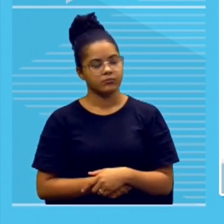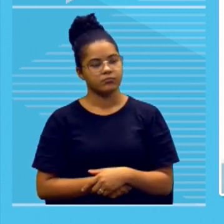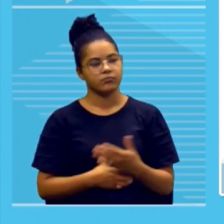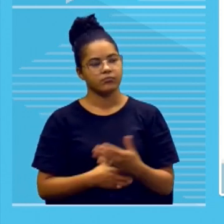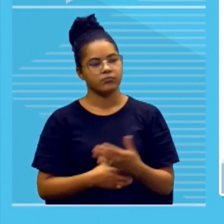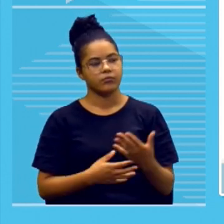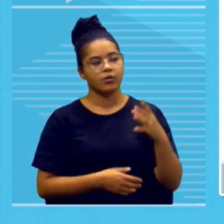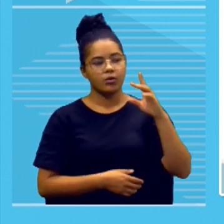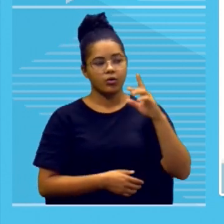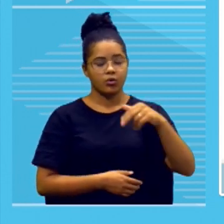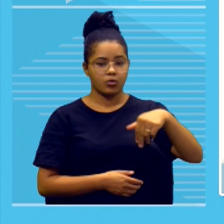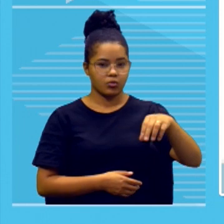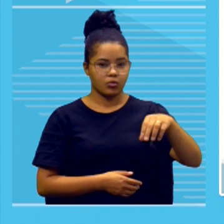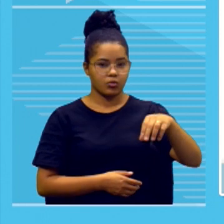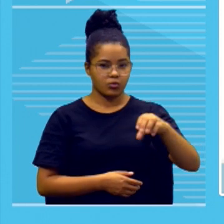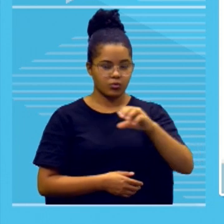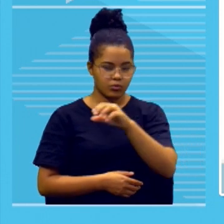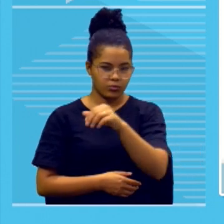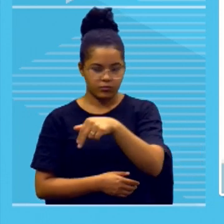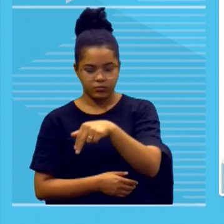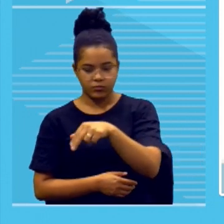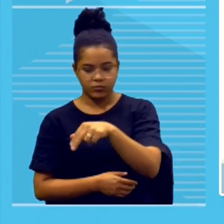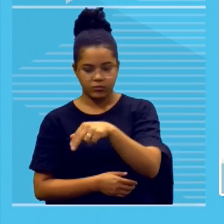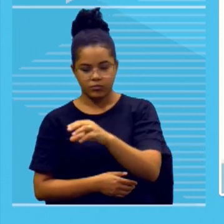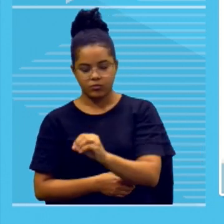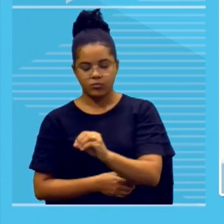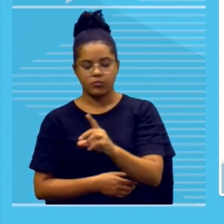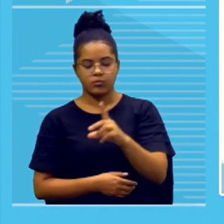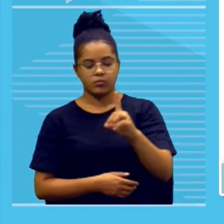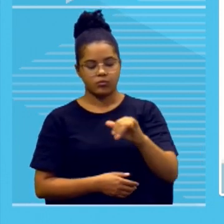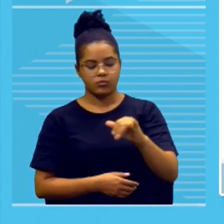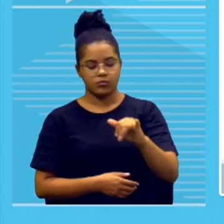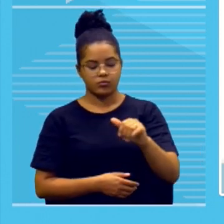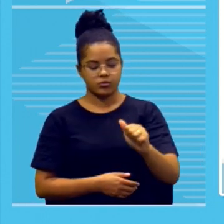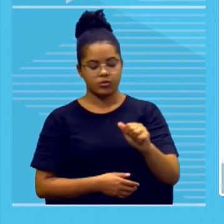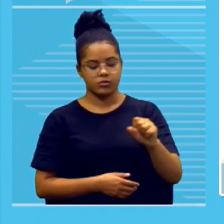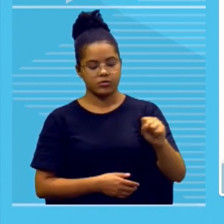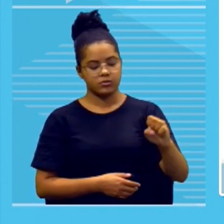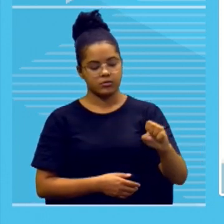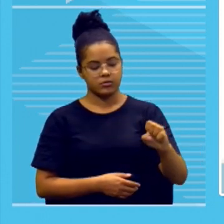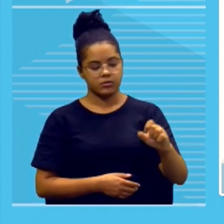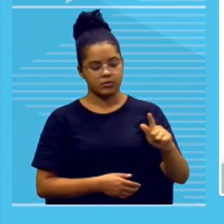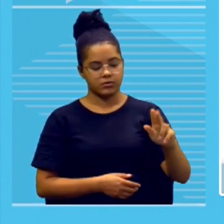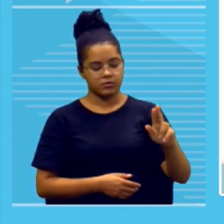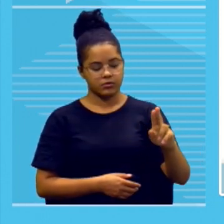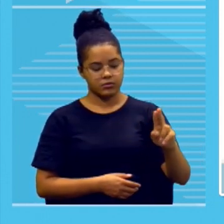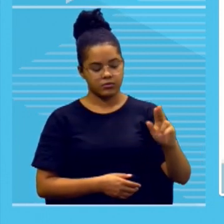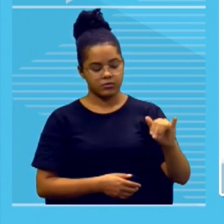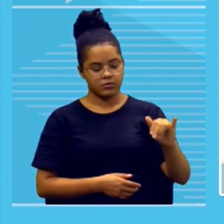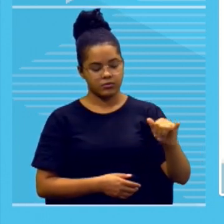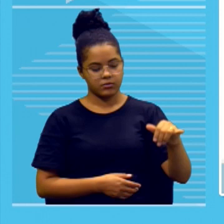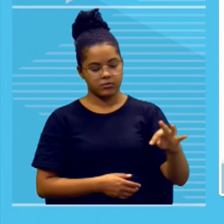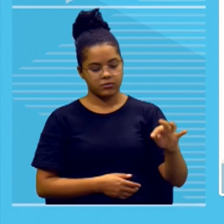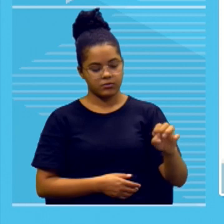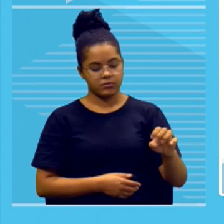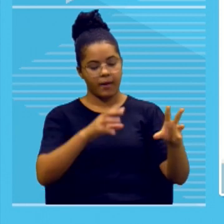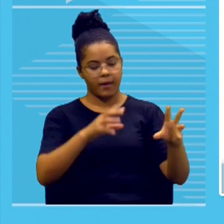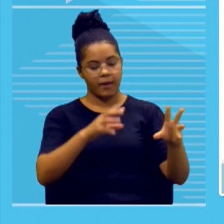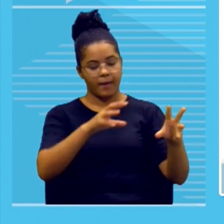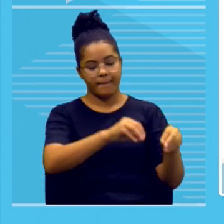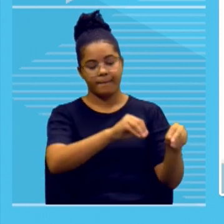Aí você desloca lá do final para o início. Pois virgule. A vírgula é para marcar